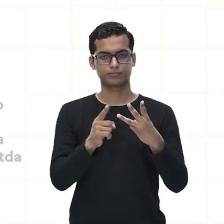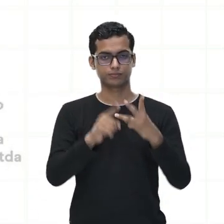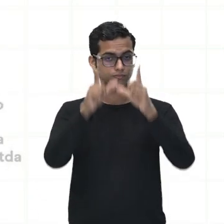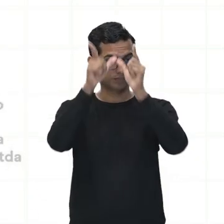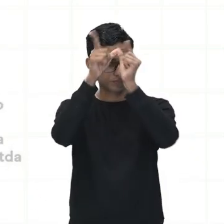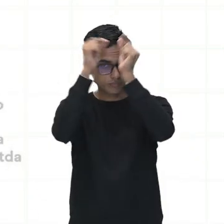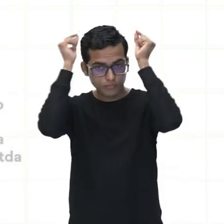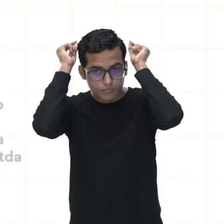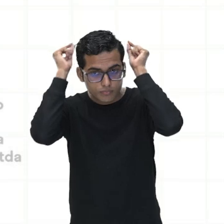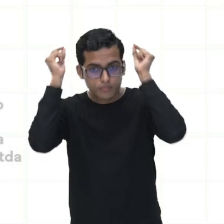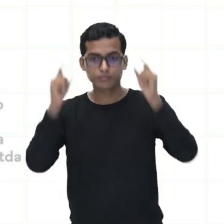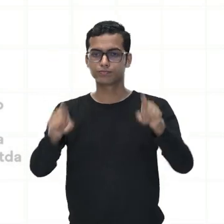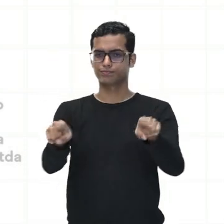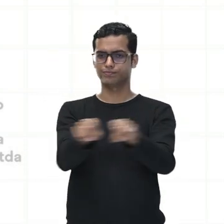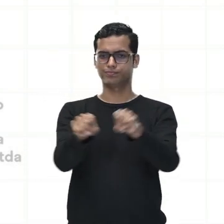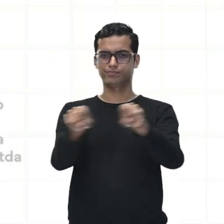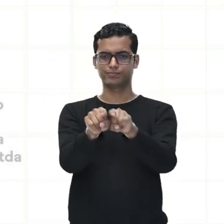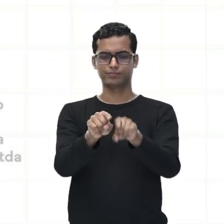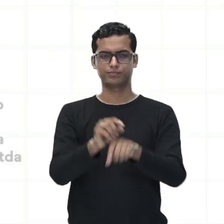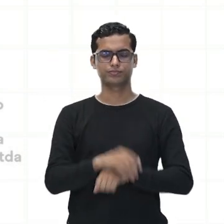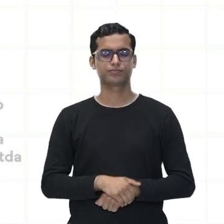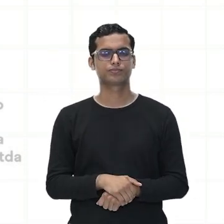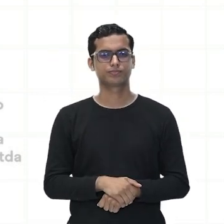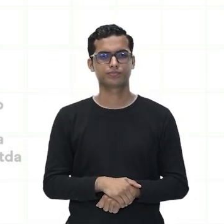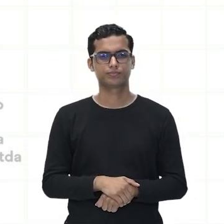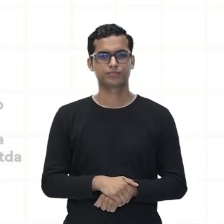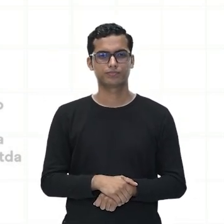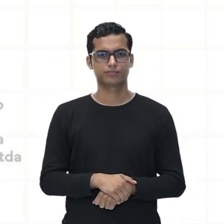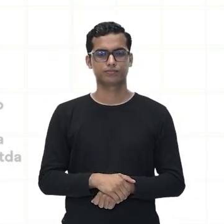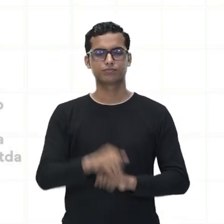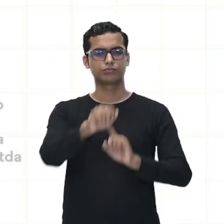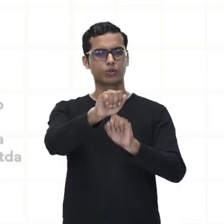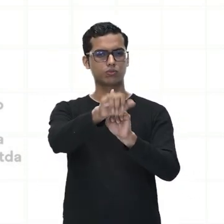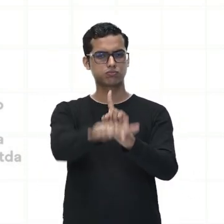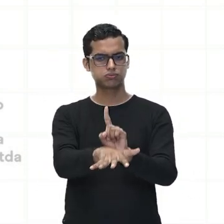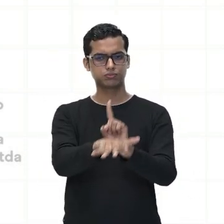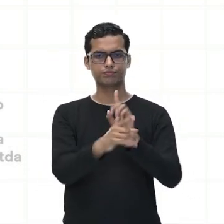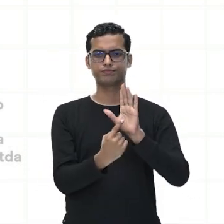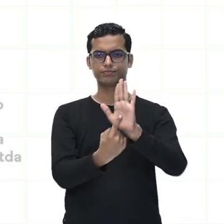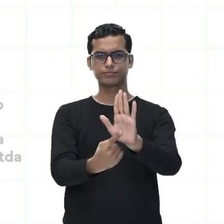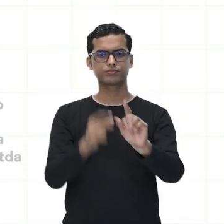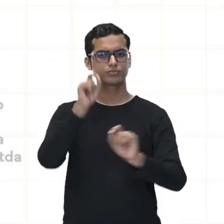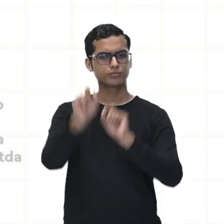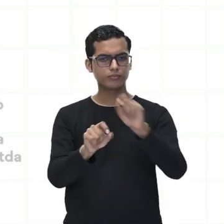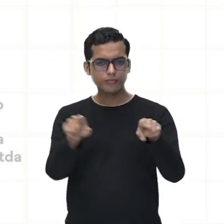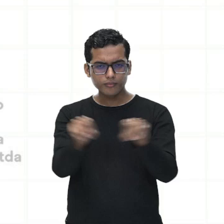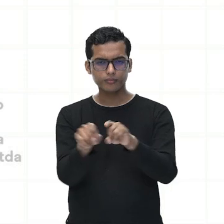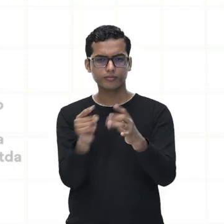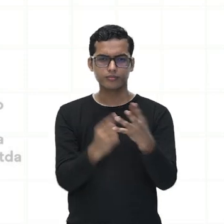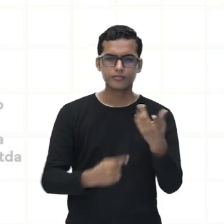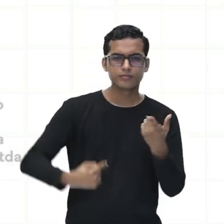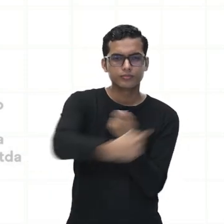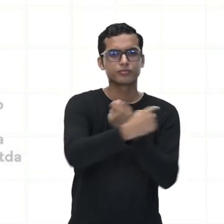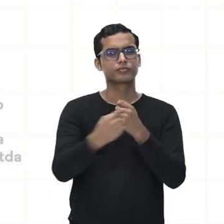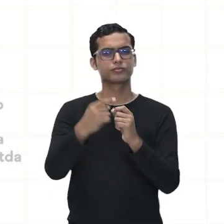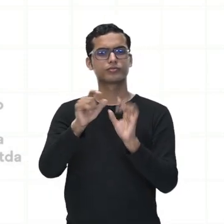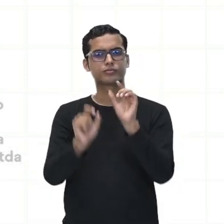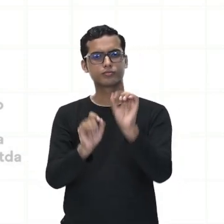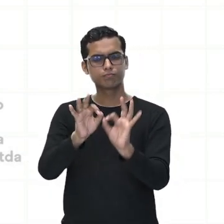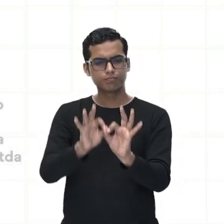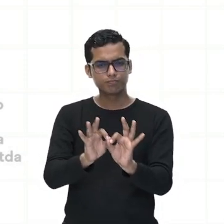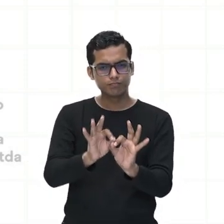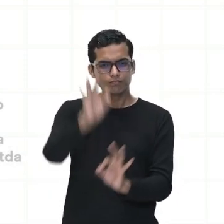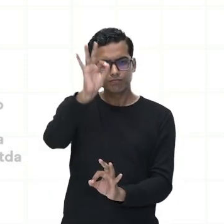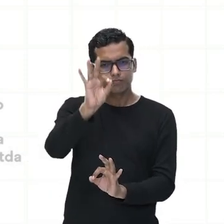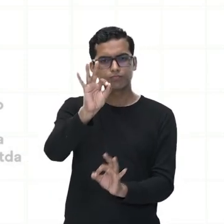certo? E as sombras do gnomo apresentavam também diferentes comprimentos